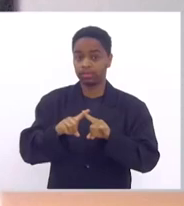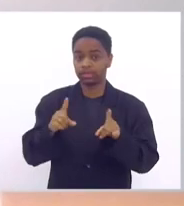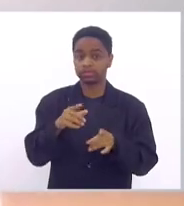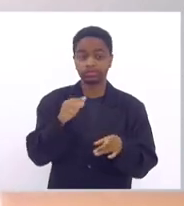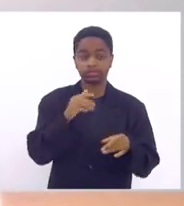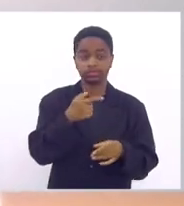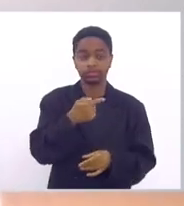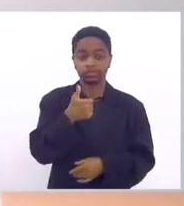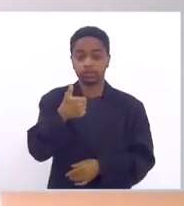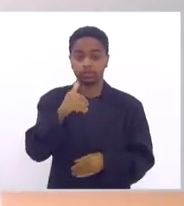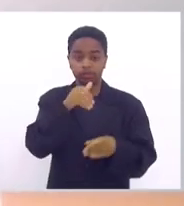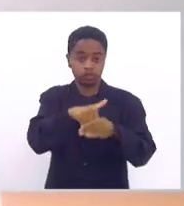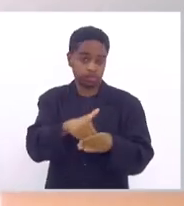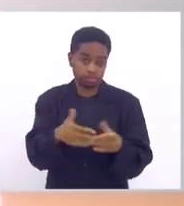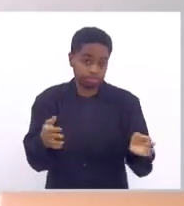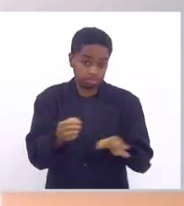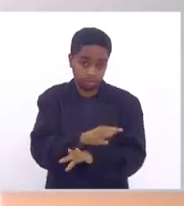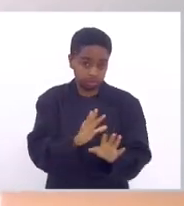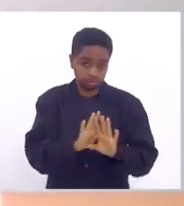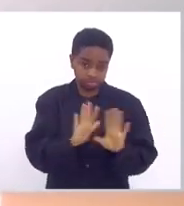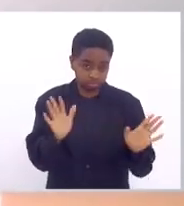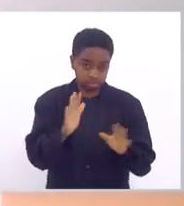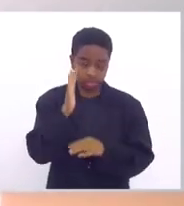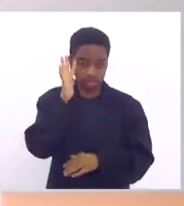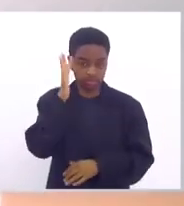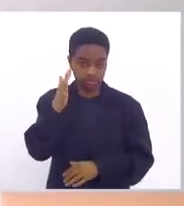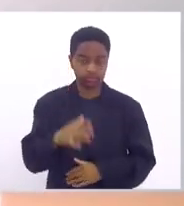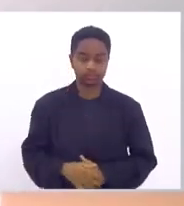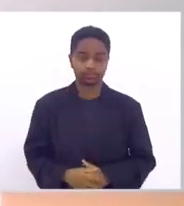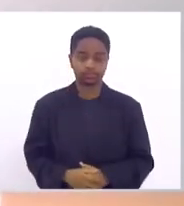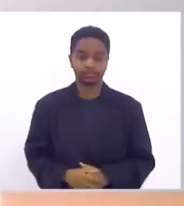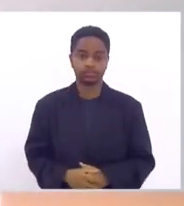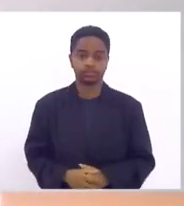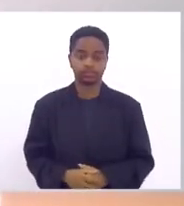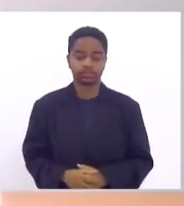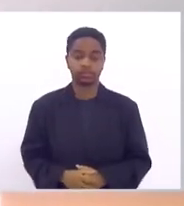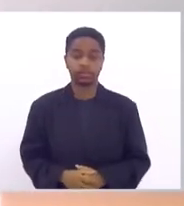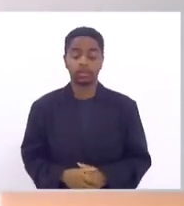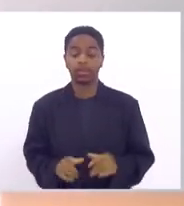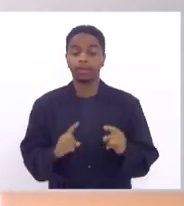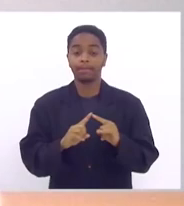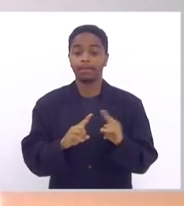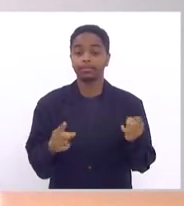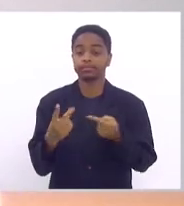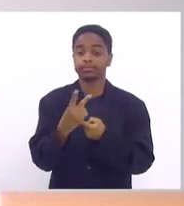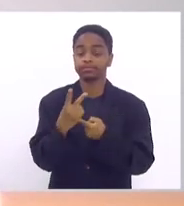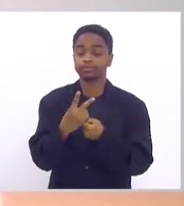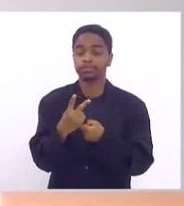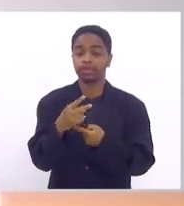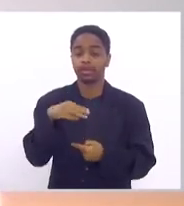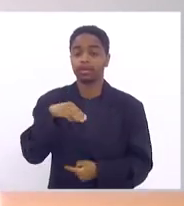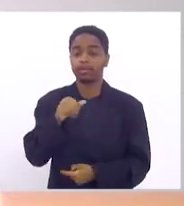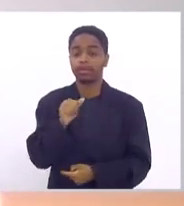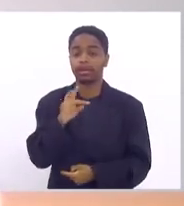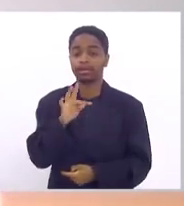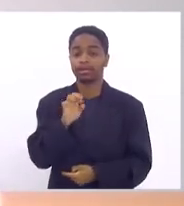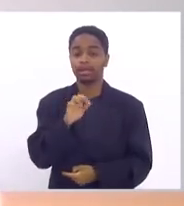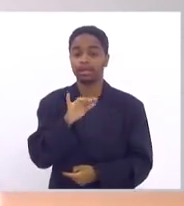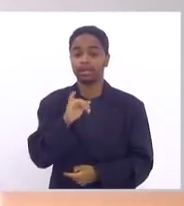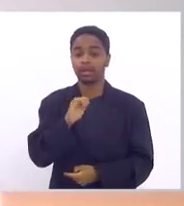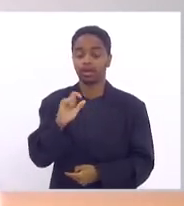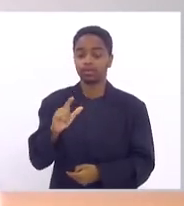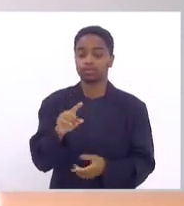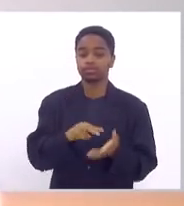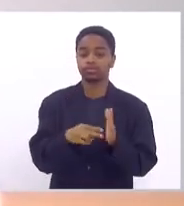71 acabou muito bem a imunidade material portanto significa como inviolabilidade